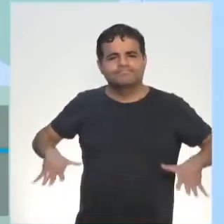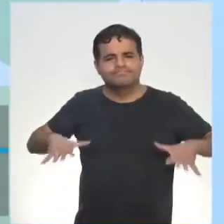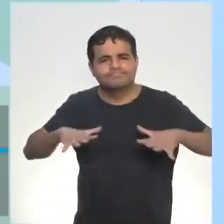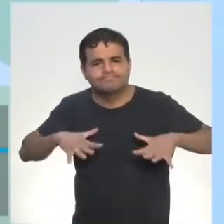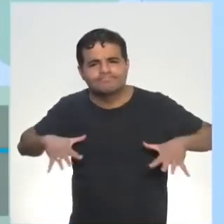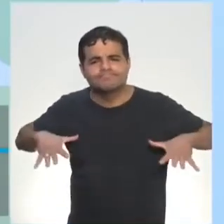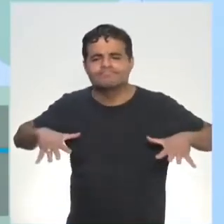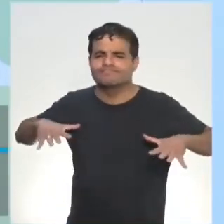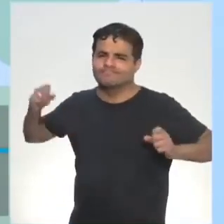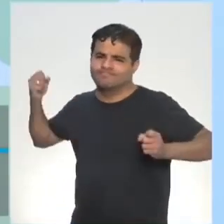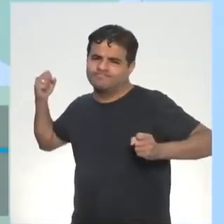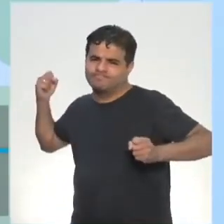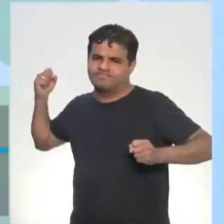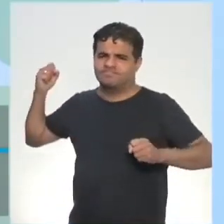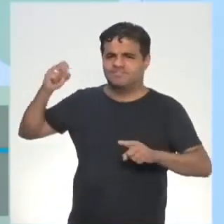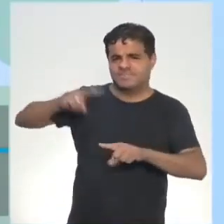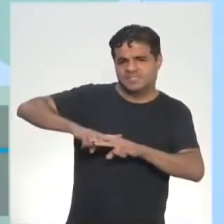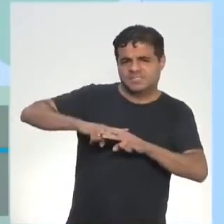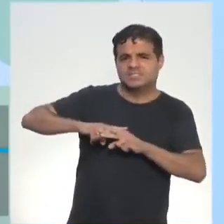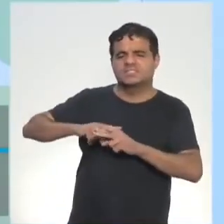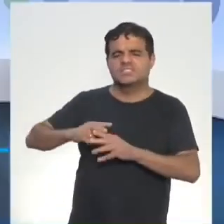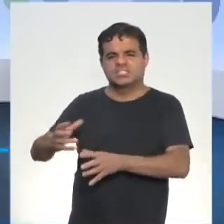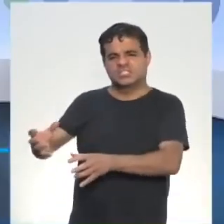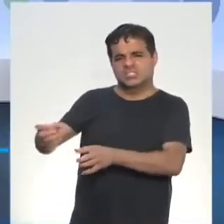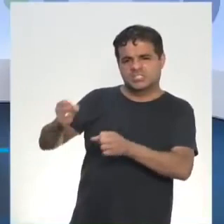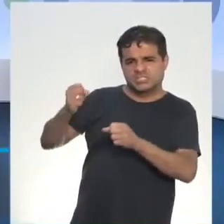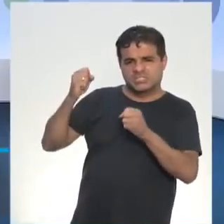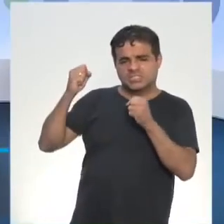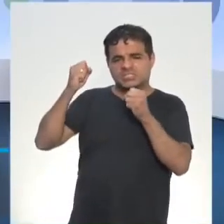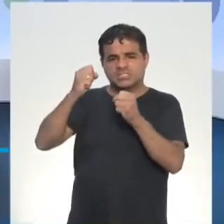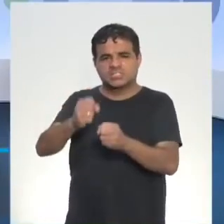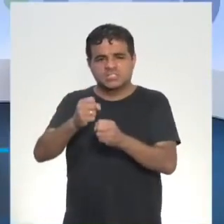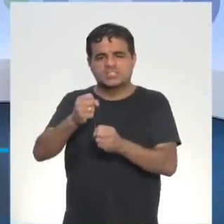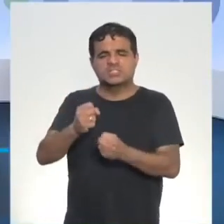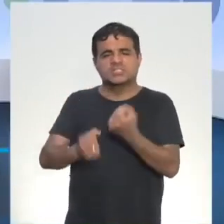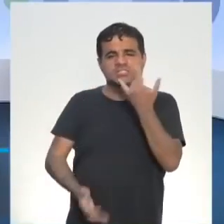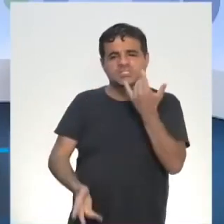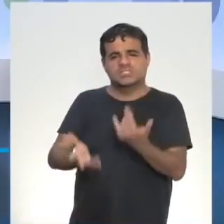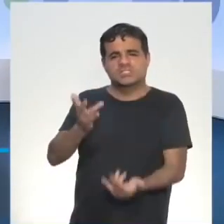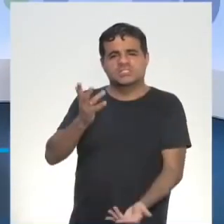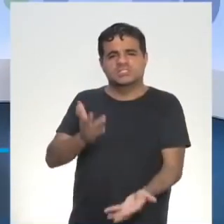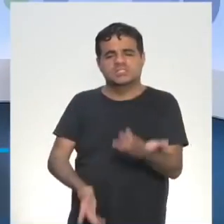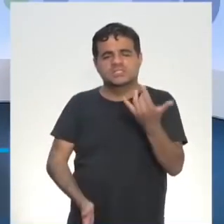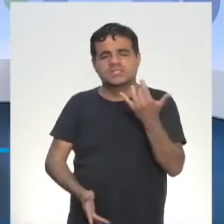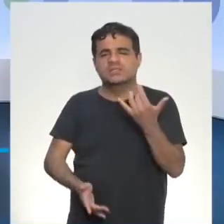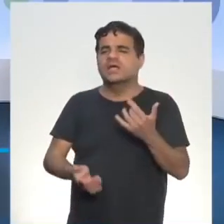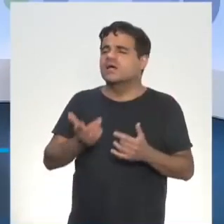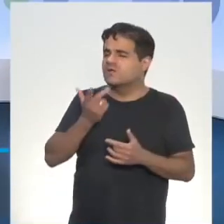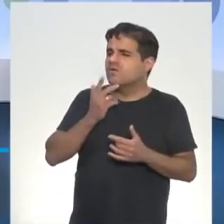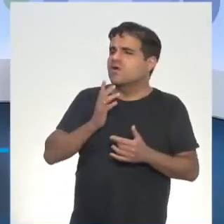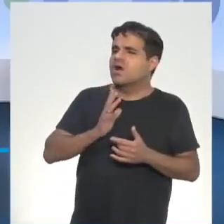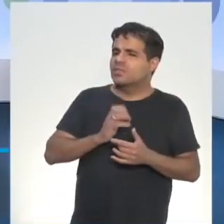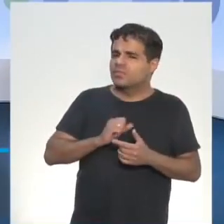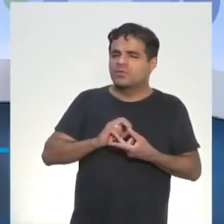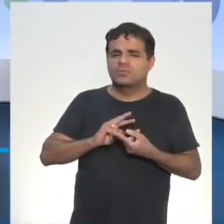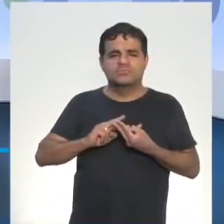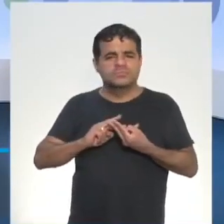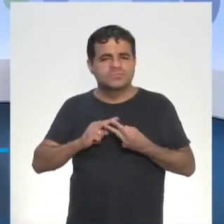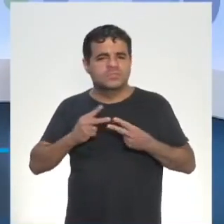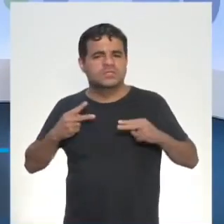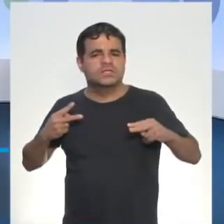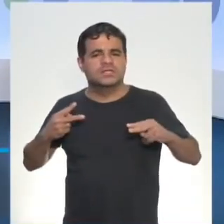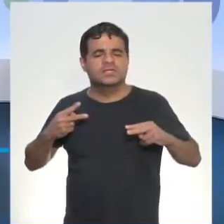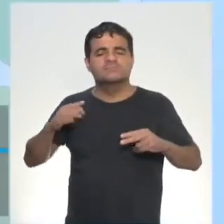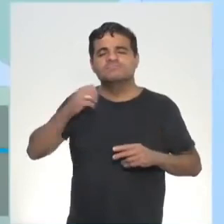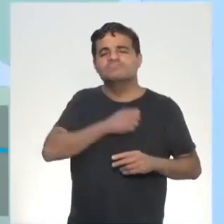Santa Inquisição, né? No É caso. verdade. Aí a pessoa está comentando aqui, né? Ah, professor, adoro esse genética, né? Ele tá com saudade